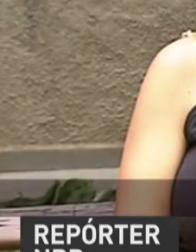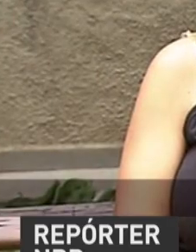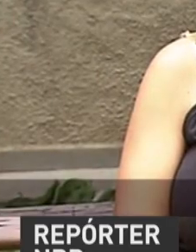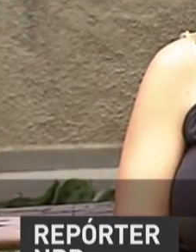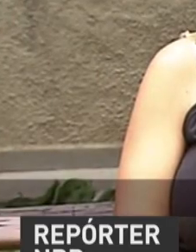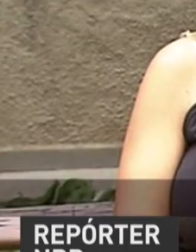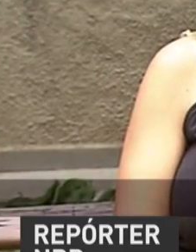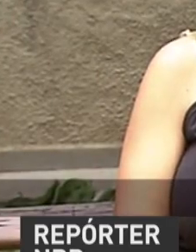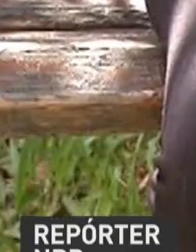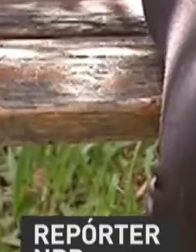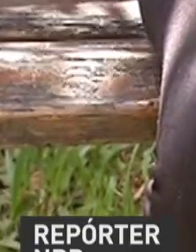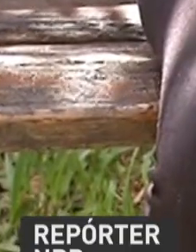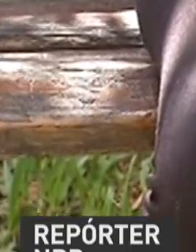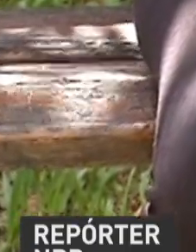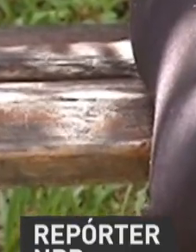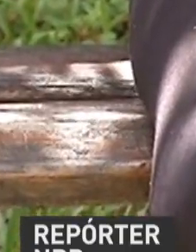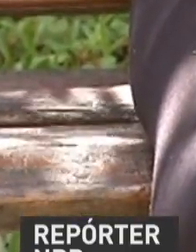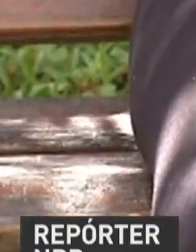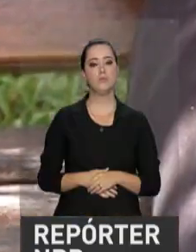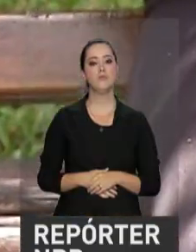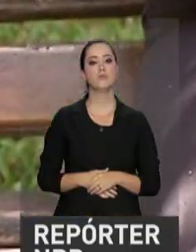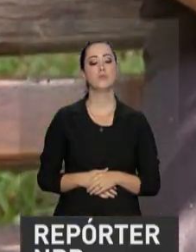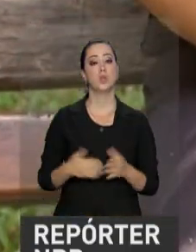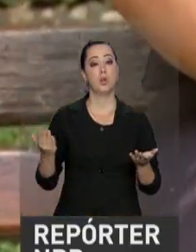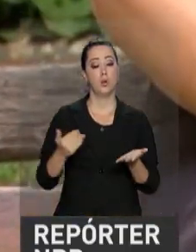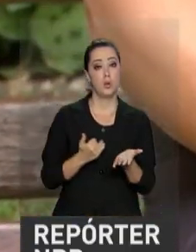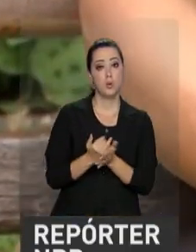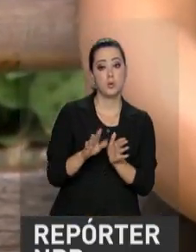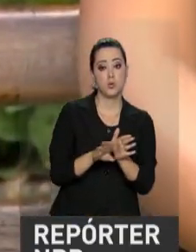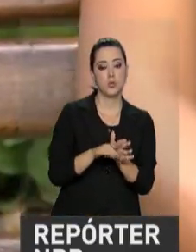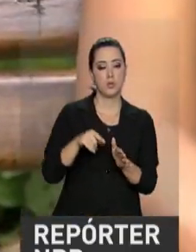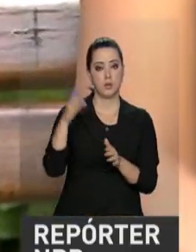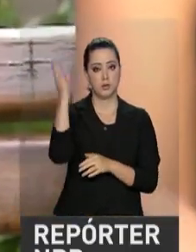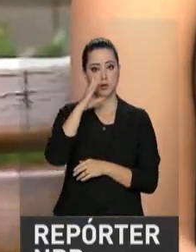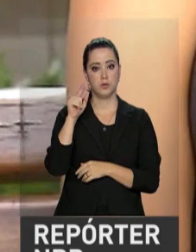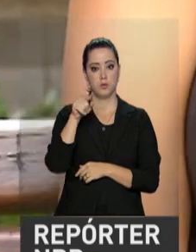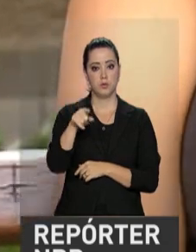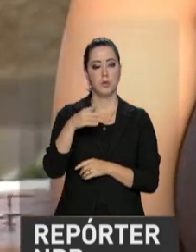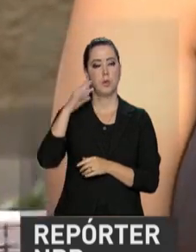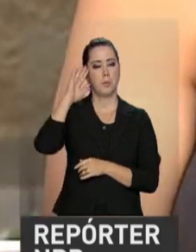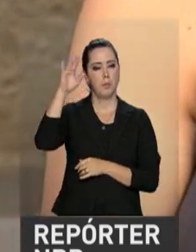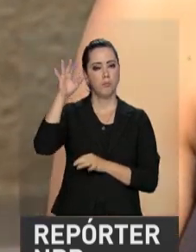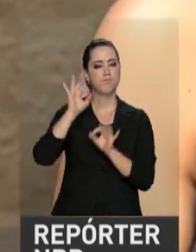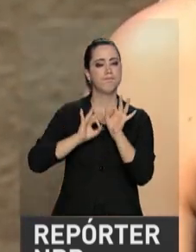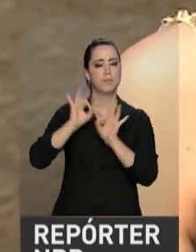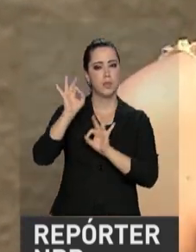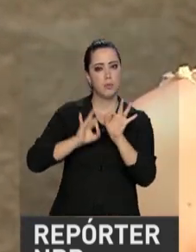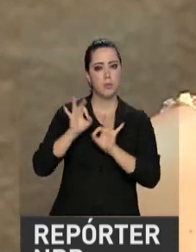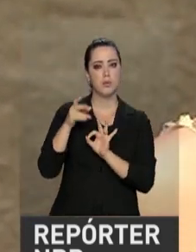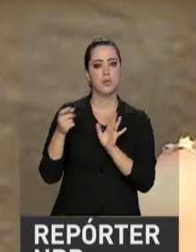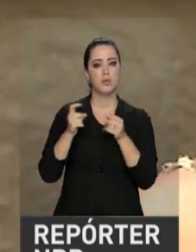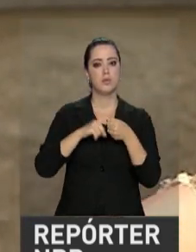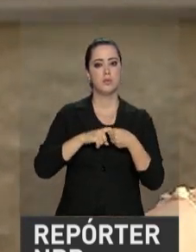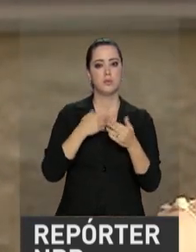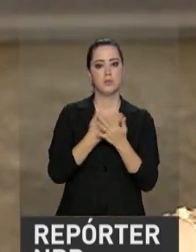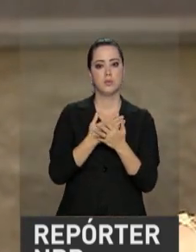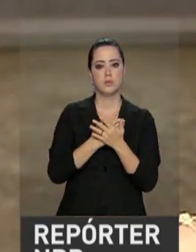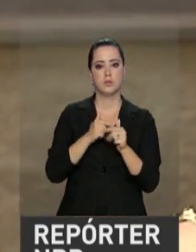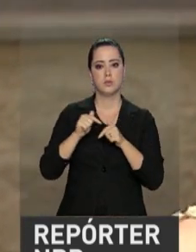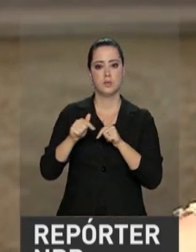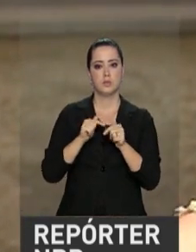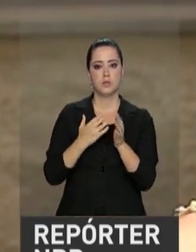a nossa retomada agora que conseguiu se instalar no brasil sa e faz planos quer voltar a estudar e trabalhar